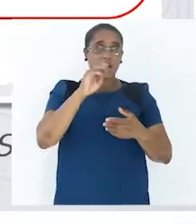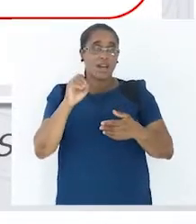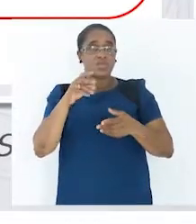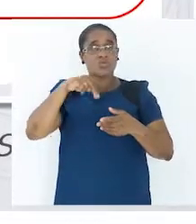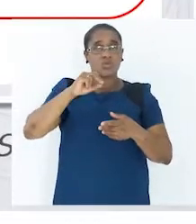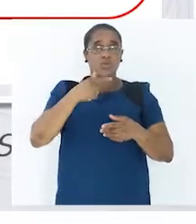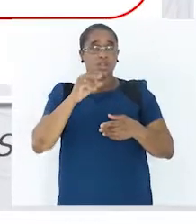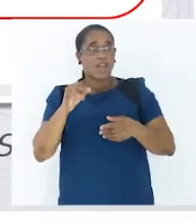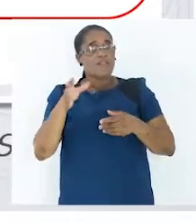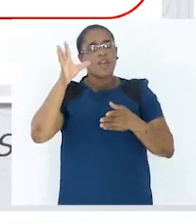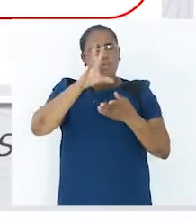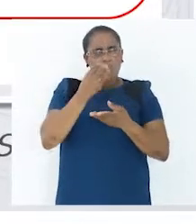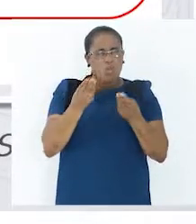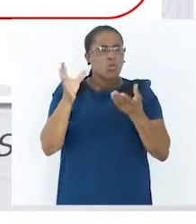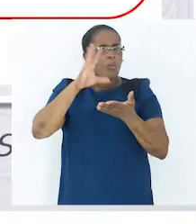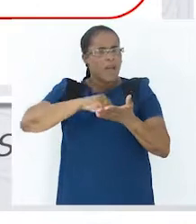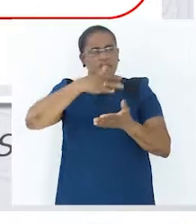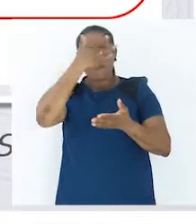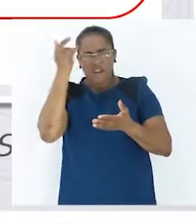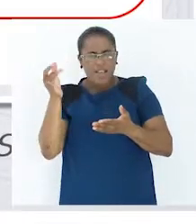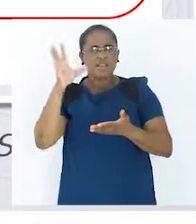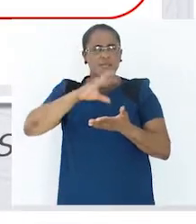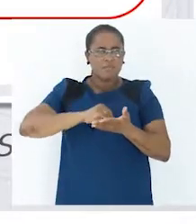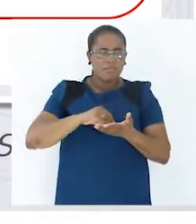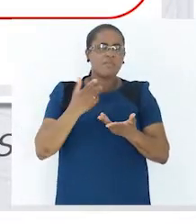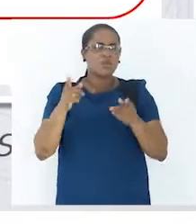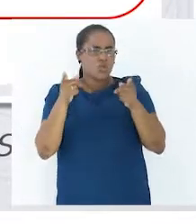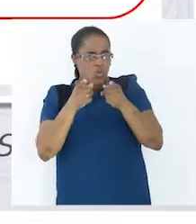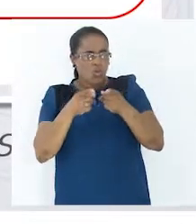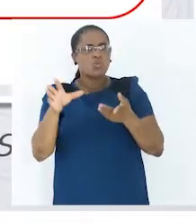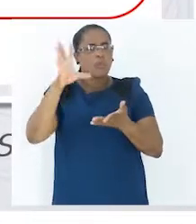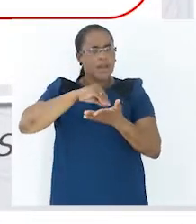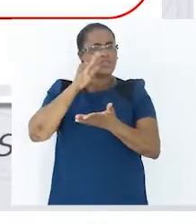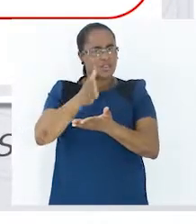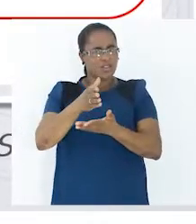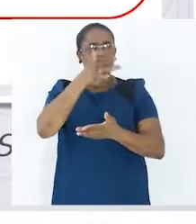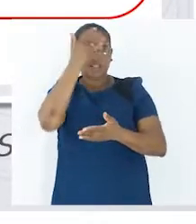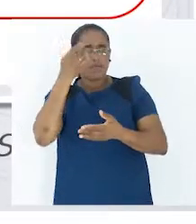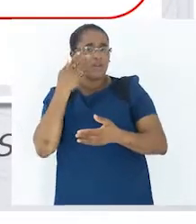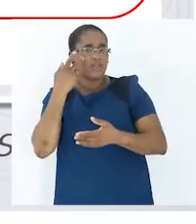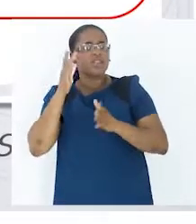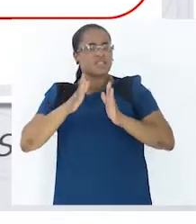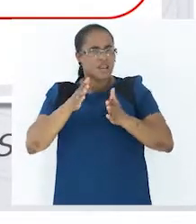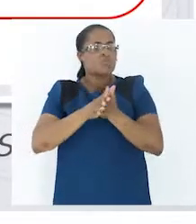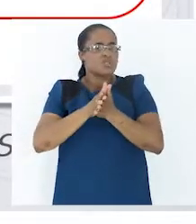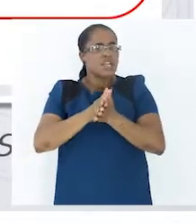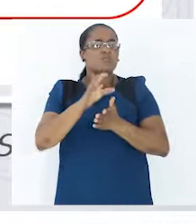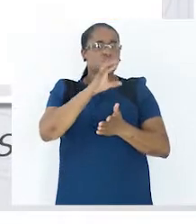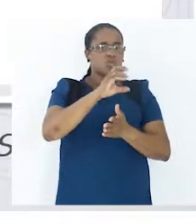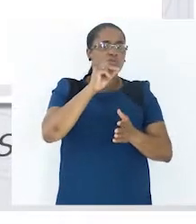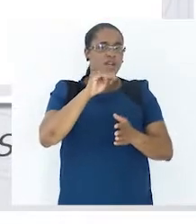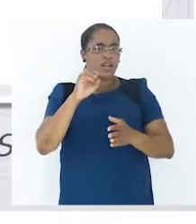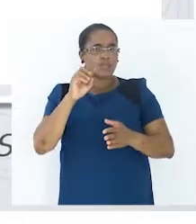rápido, é mais direto, por isso facilita-nos a vida. Sempre que pudermos, então, utilizemos os casos notáveis. Este é um